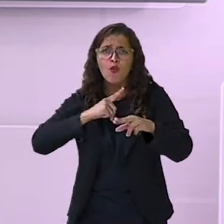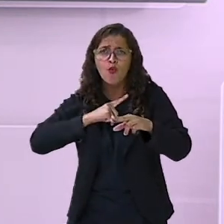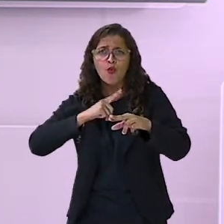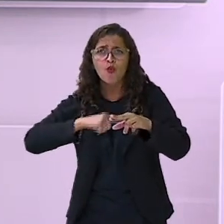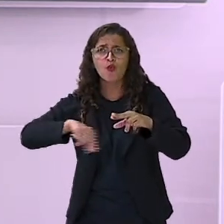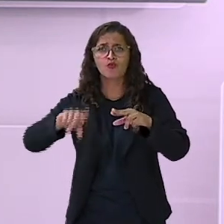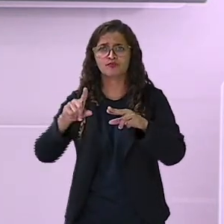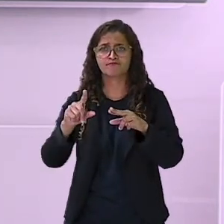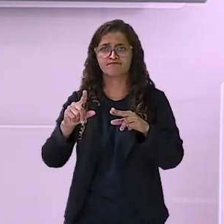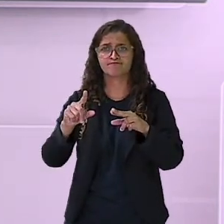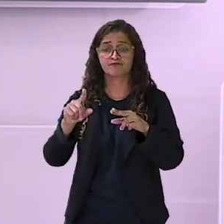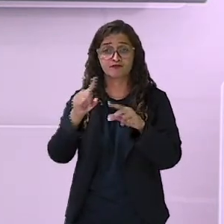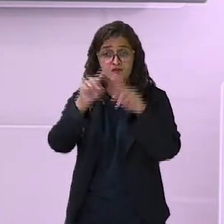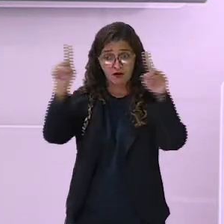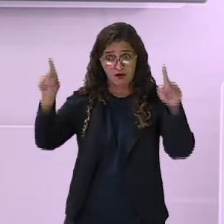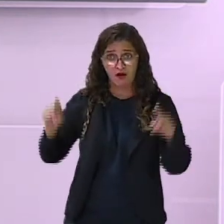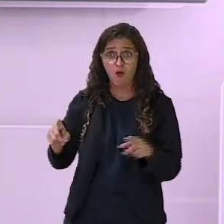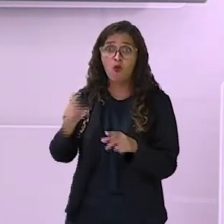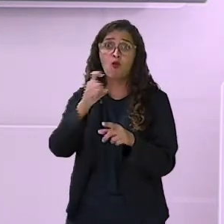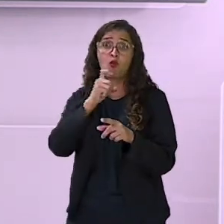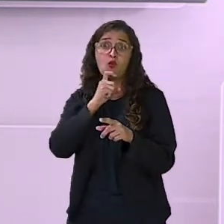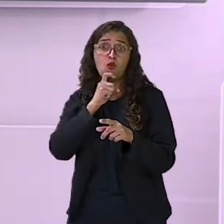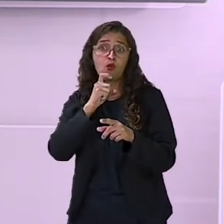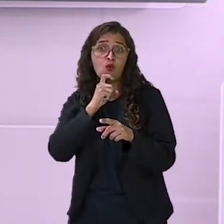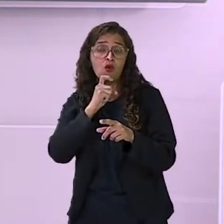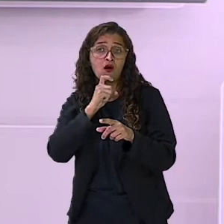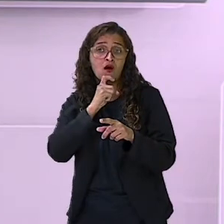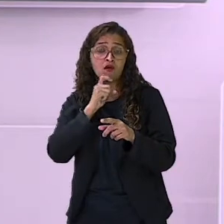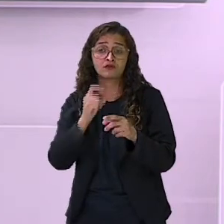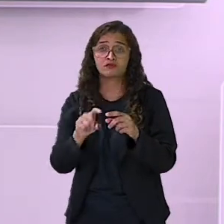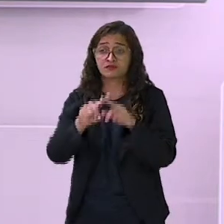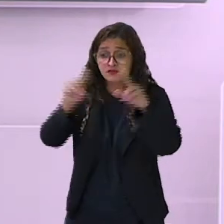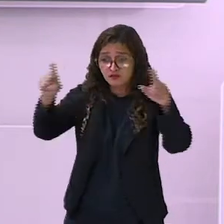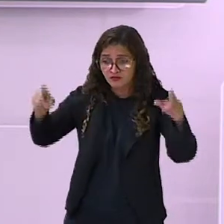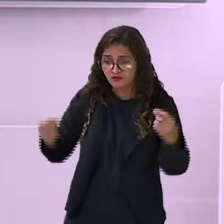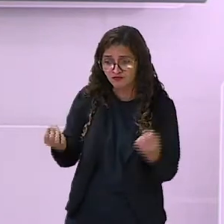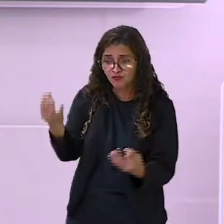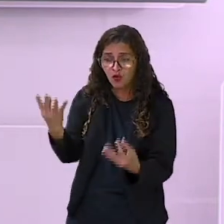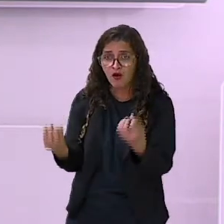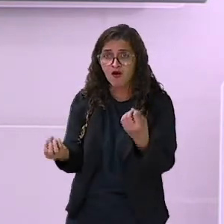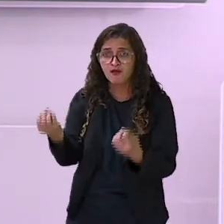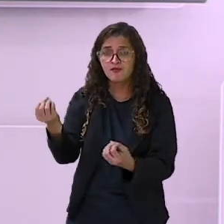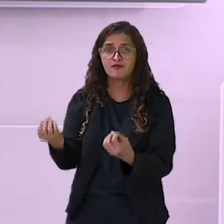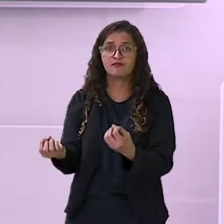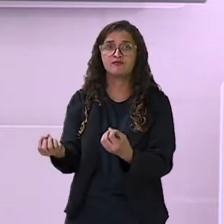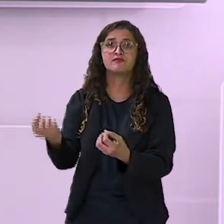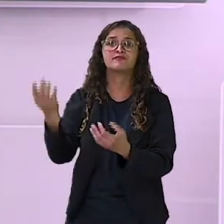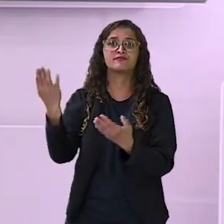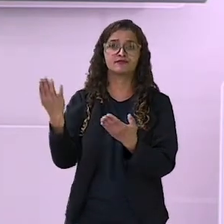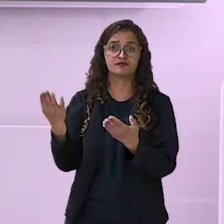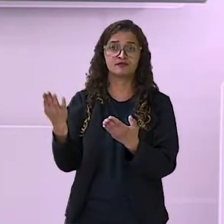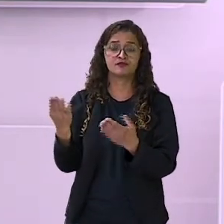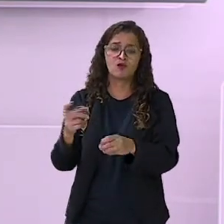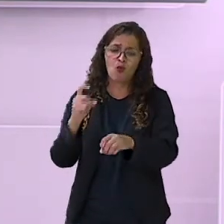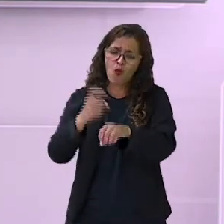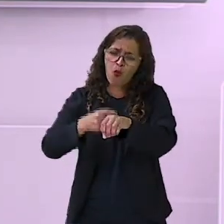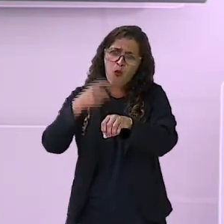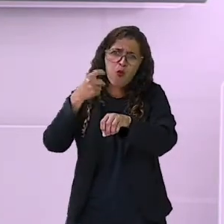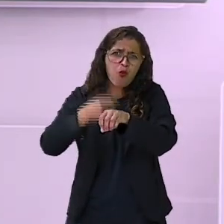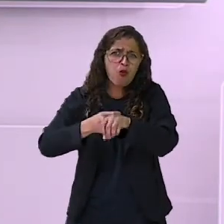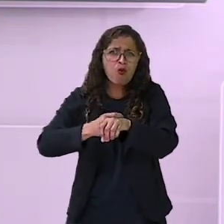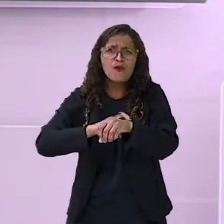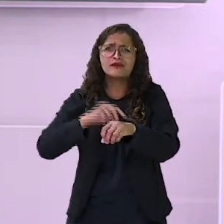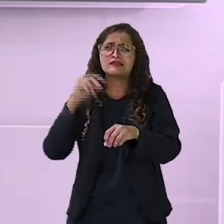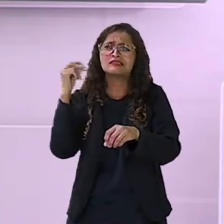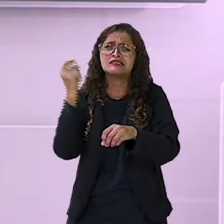duas categorias. A primeira que nós acabamos de ver são as indústrias de bens duráveis, aquelas que vão ter uma